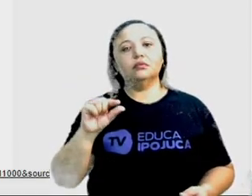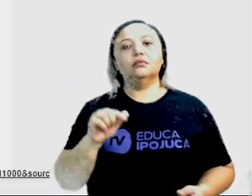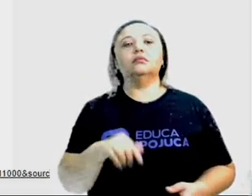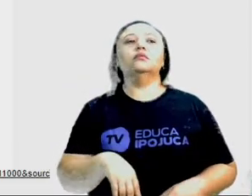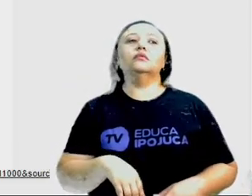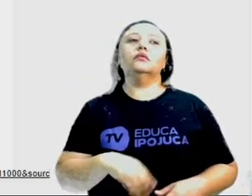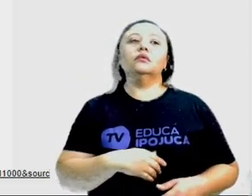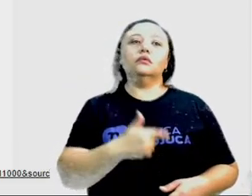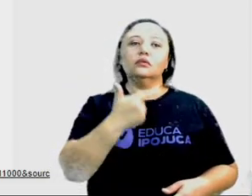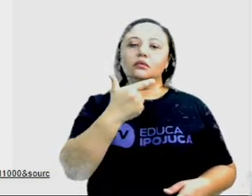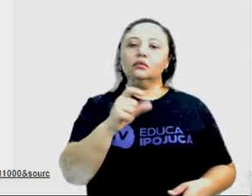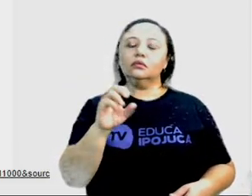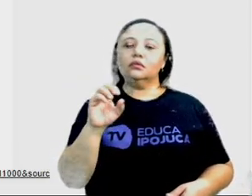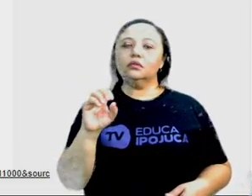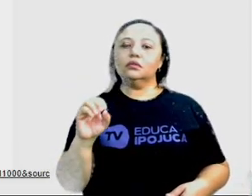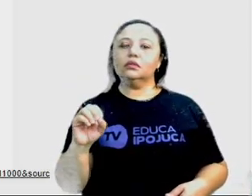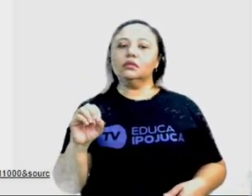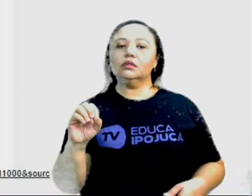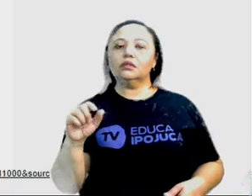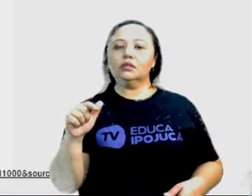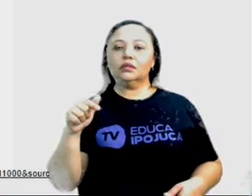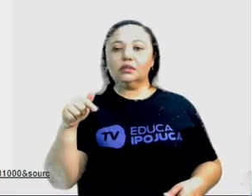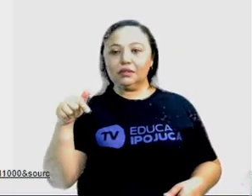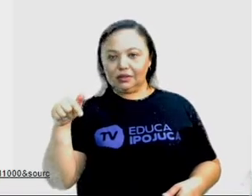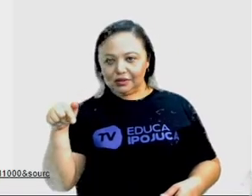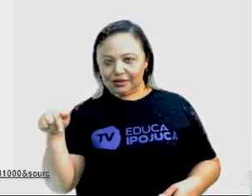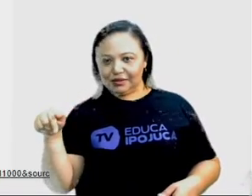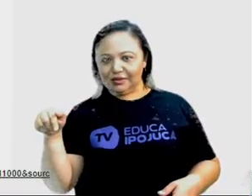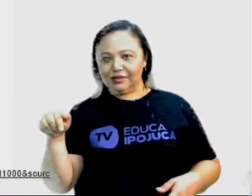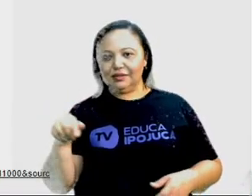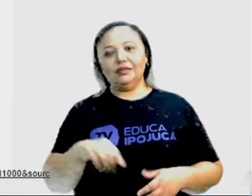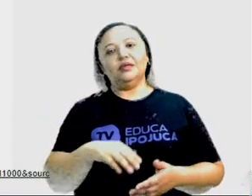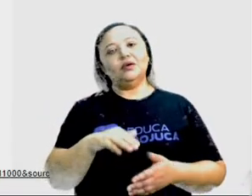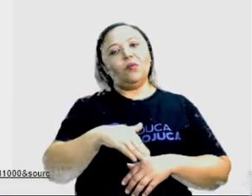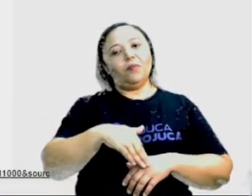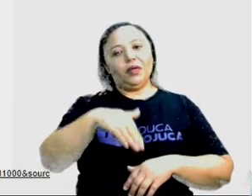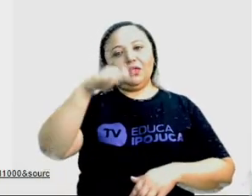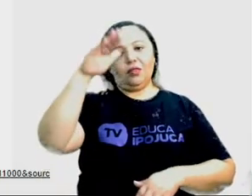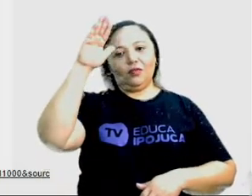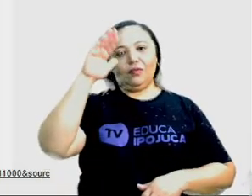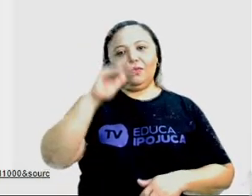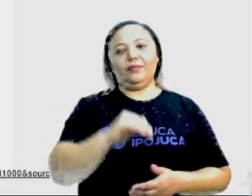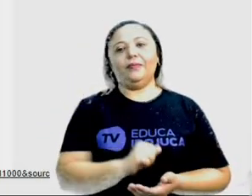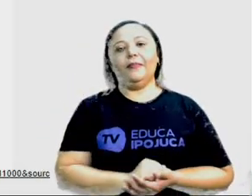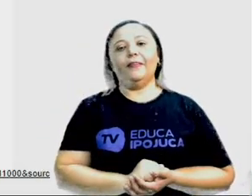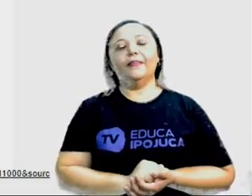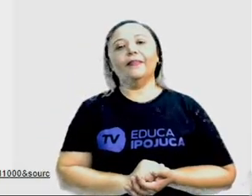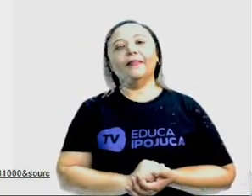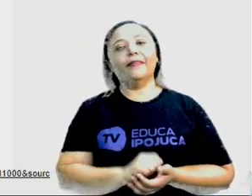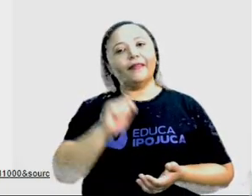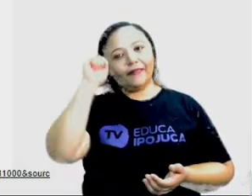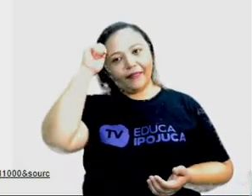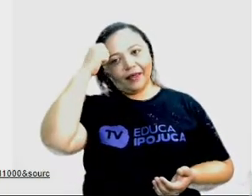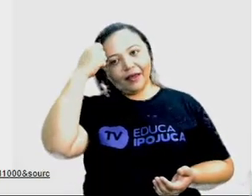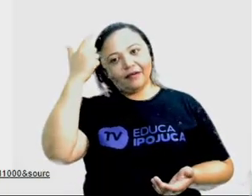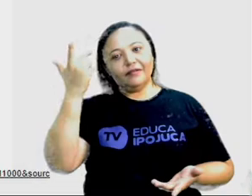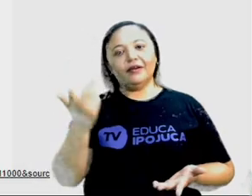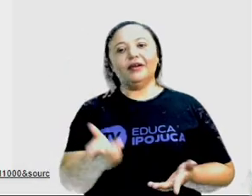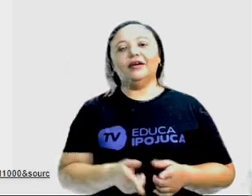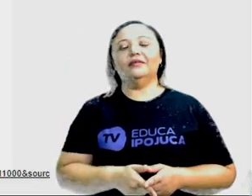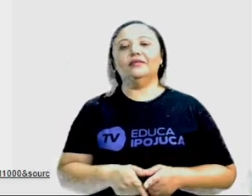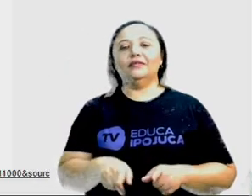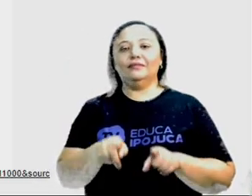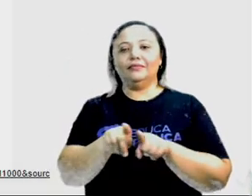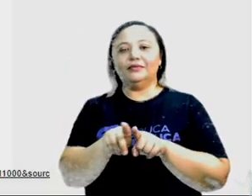aumentou mais, ó. Veja na África, que é o menor, tá vendo? Temos 0, 20, 40, vai marcando